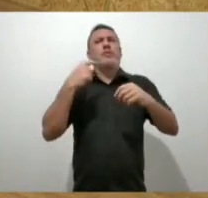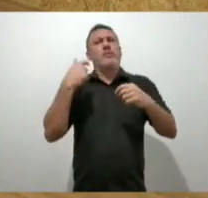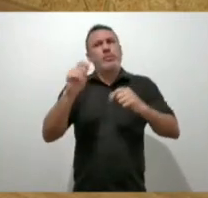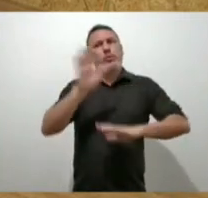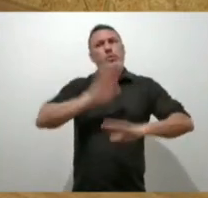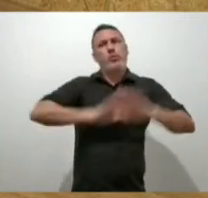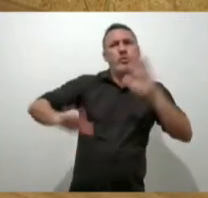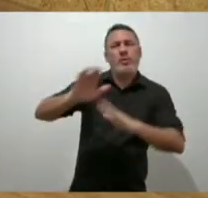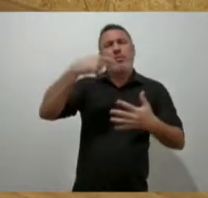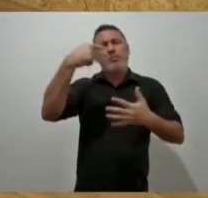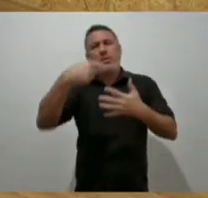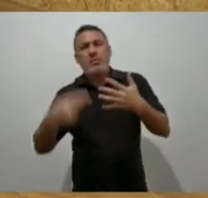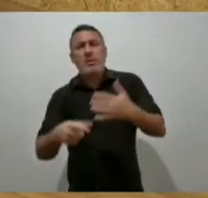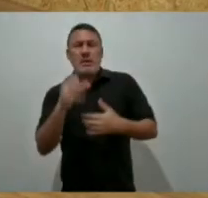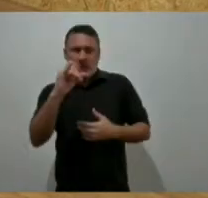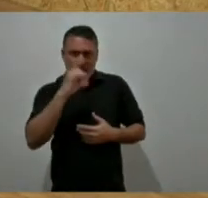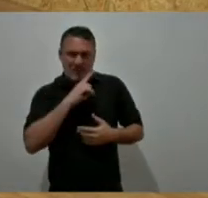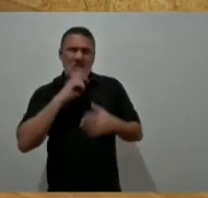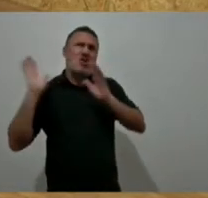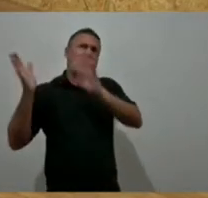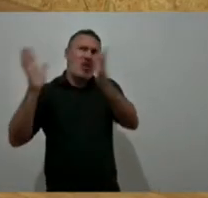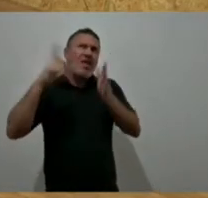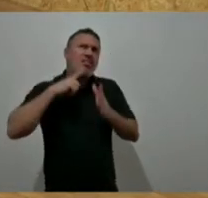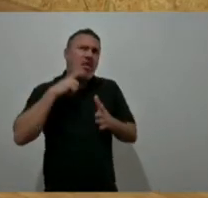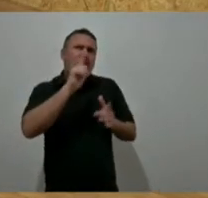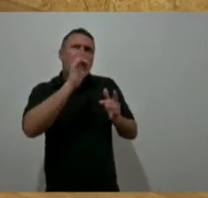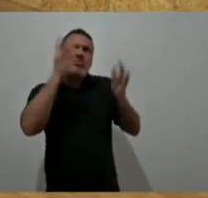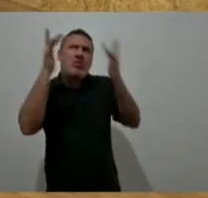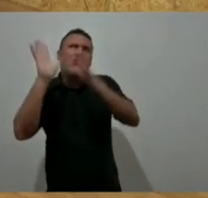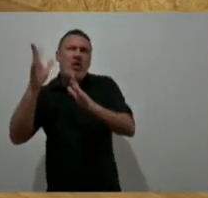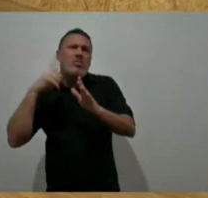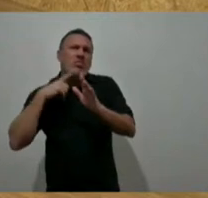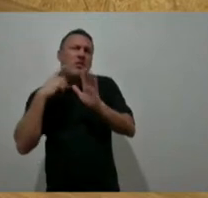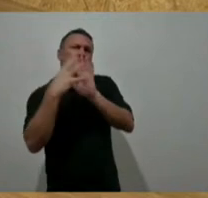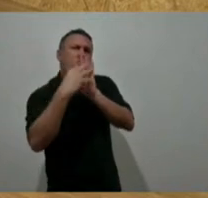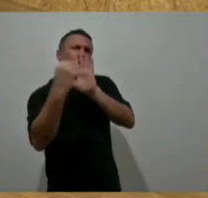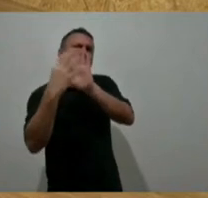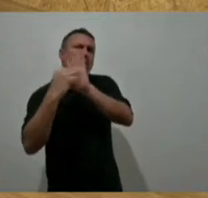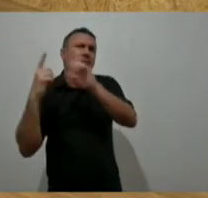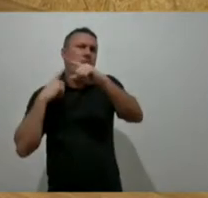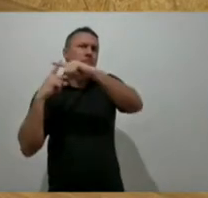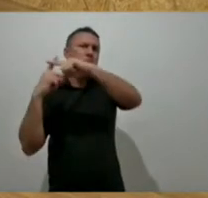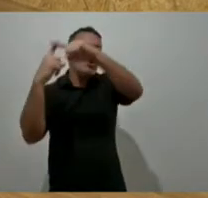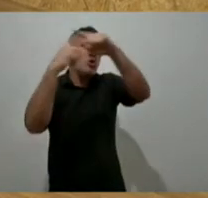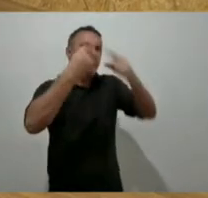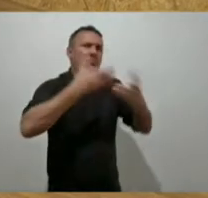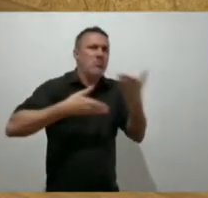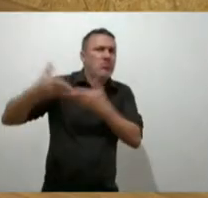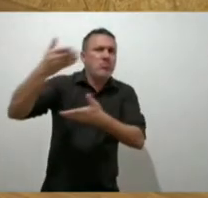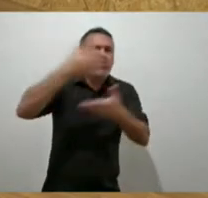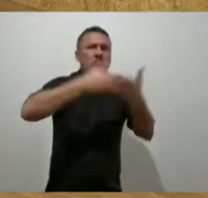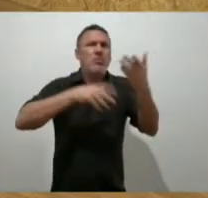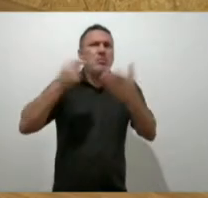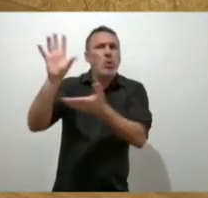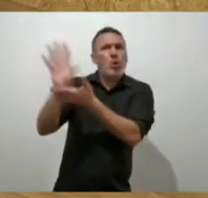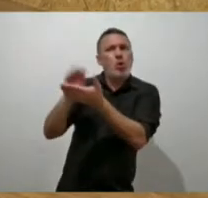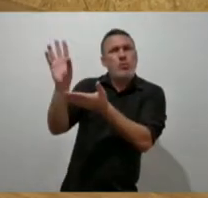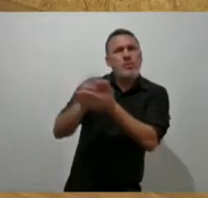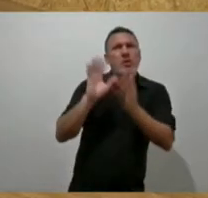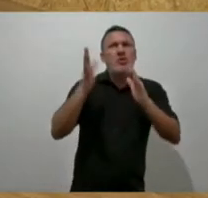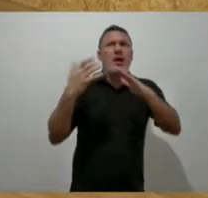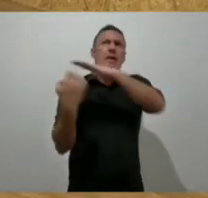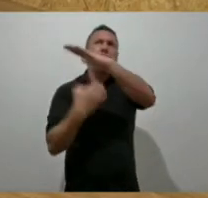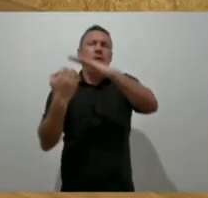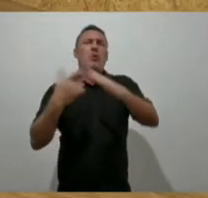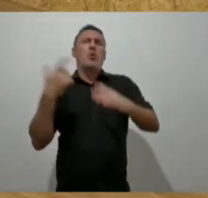bons exemplos, bons cases de sucesso a serem compartilhados de empresas que conseguiram, né, reduzir a pegada